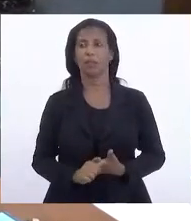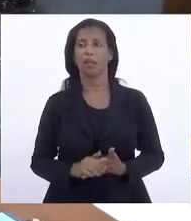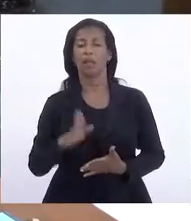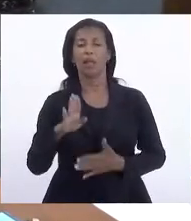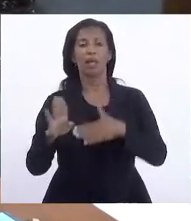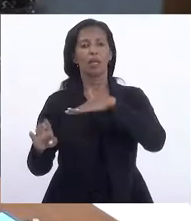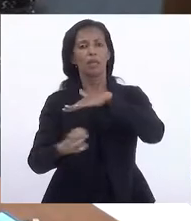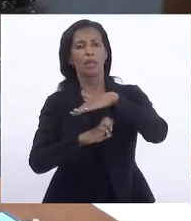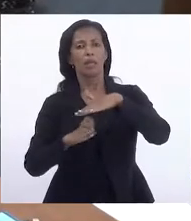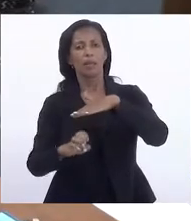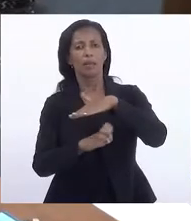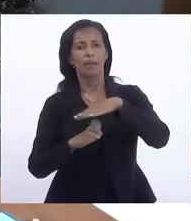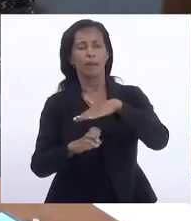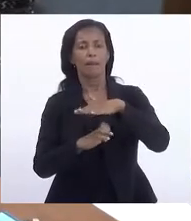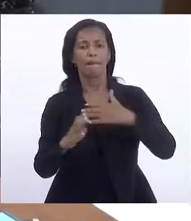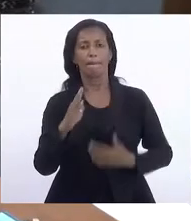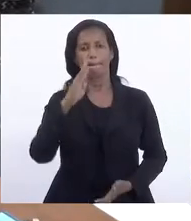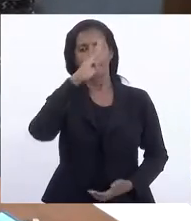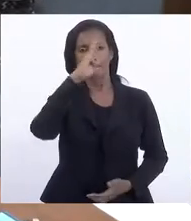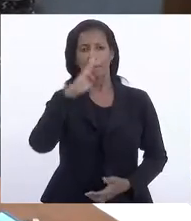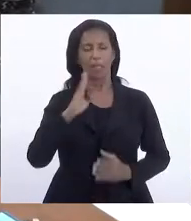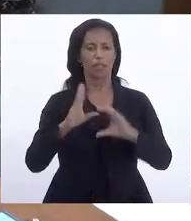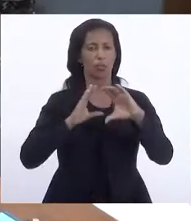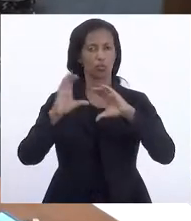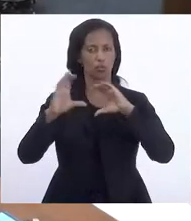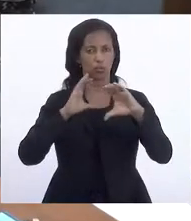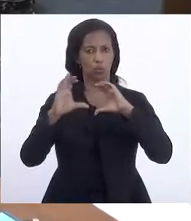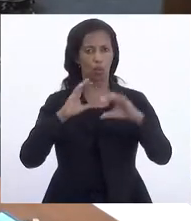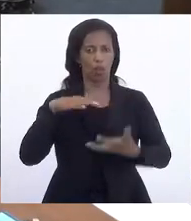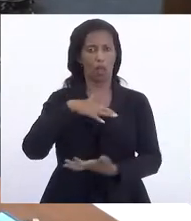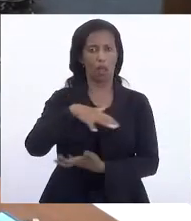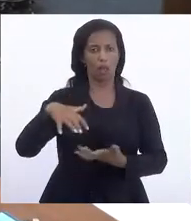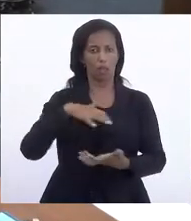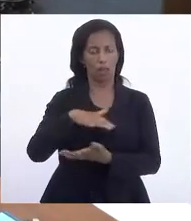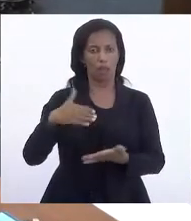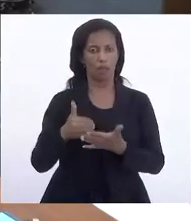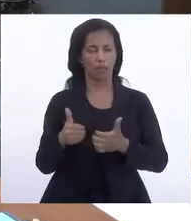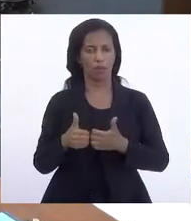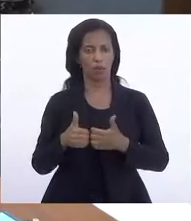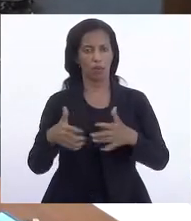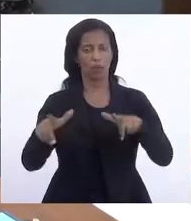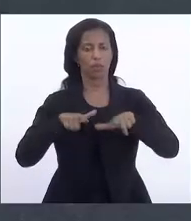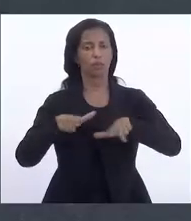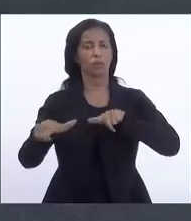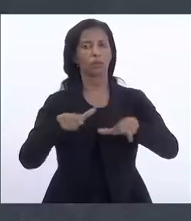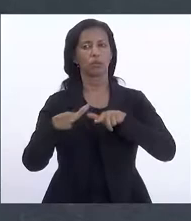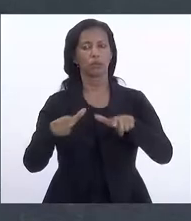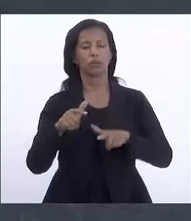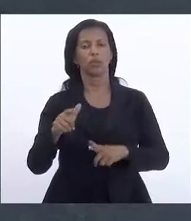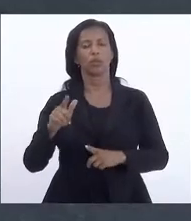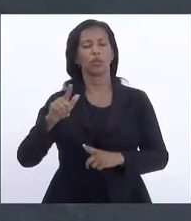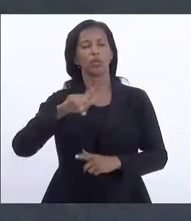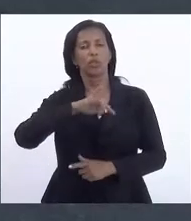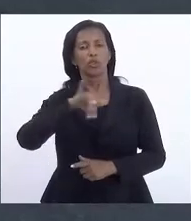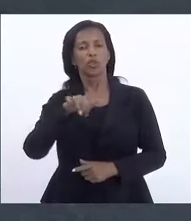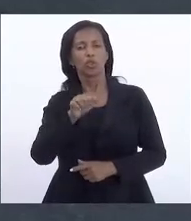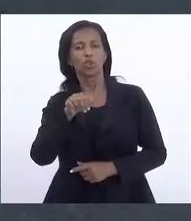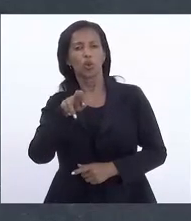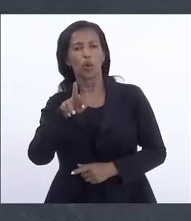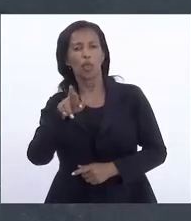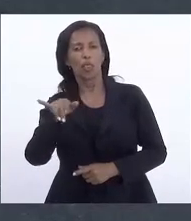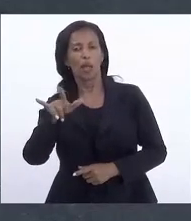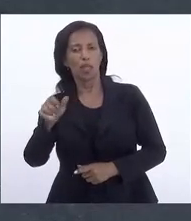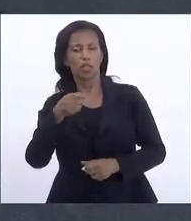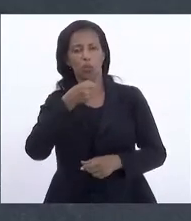empresa Brasil de Comunicação, a greve iniciada pelos trabalhadores, jornalistas, radialistas,